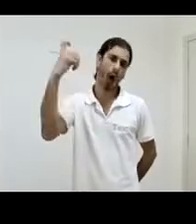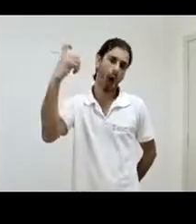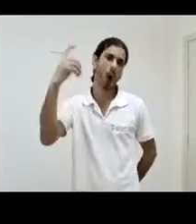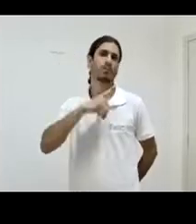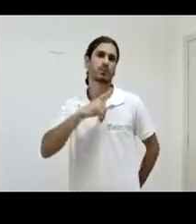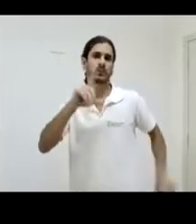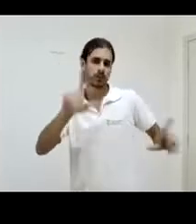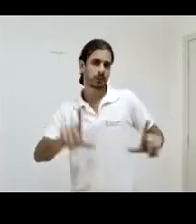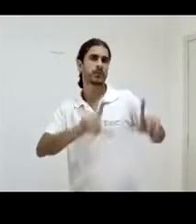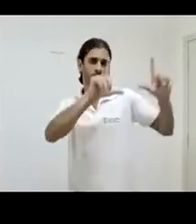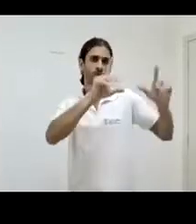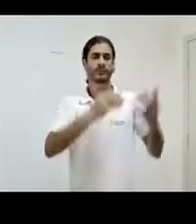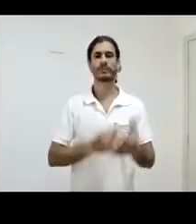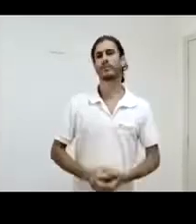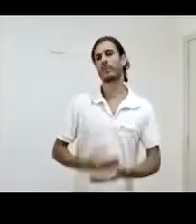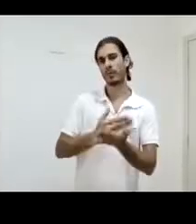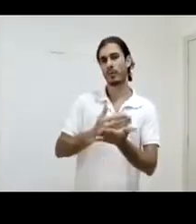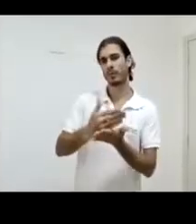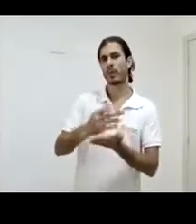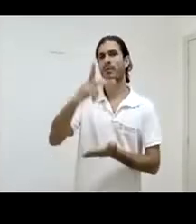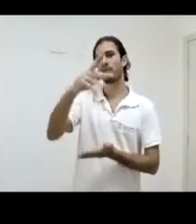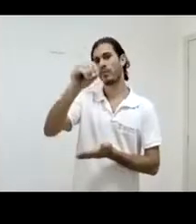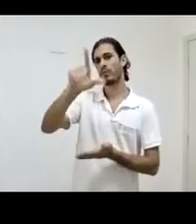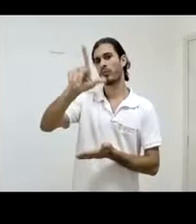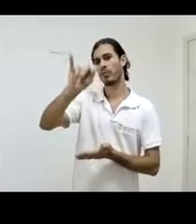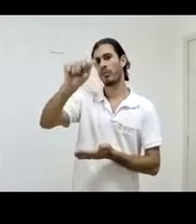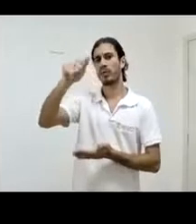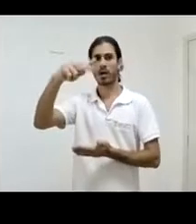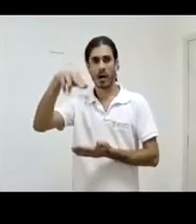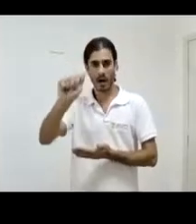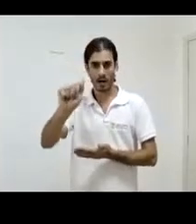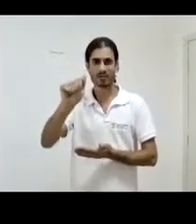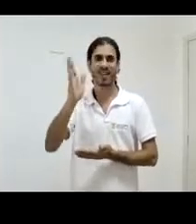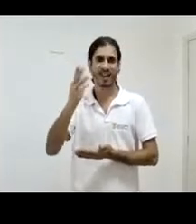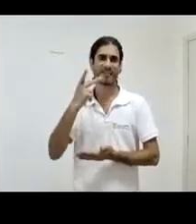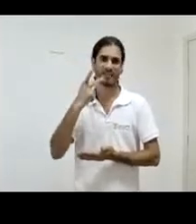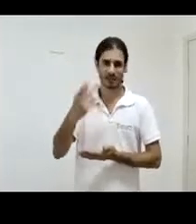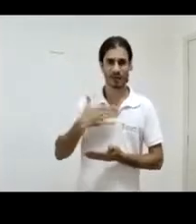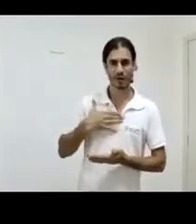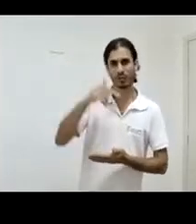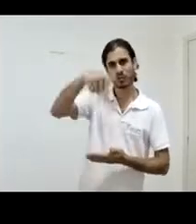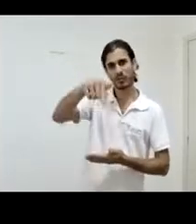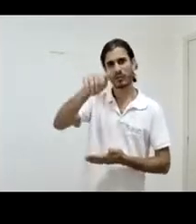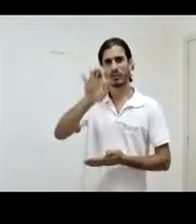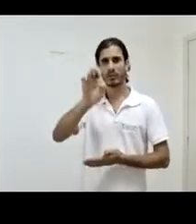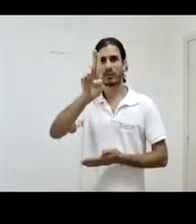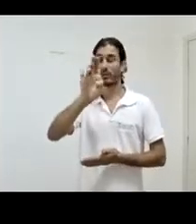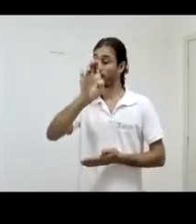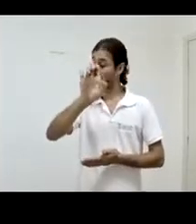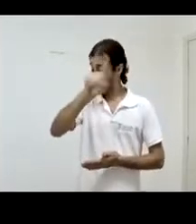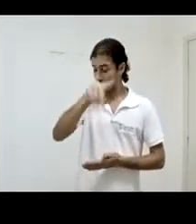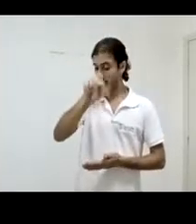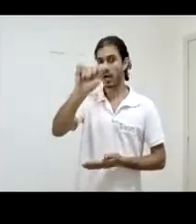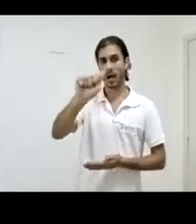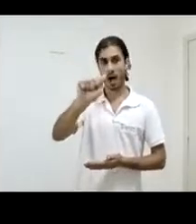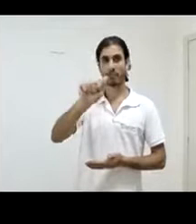a Poliana já apresentou, eu me chamo Késia, eu sou bibliotecária do IFES Campus Vila Velha, tá aí, né, o porquê do tema